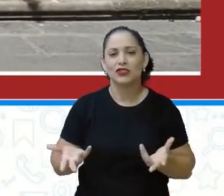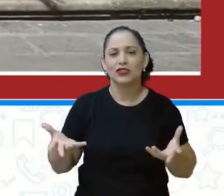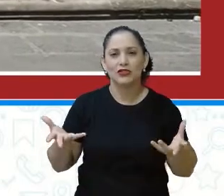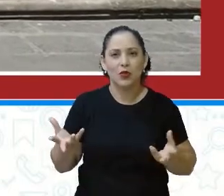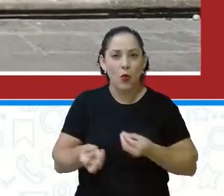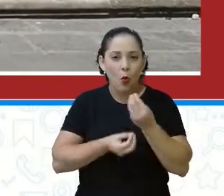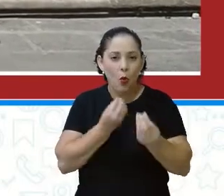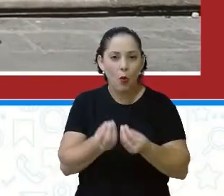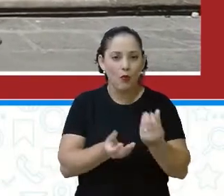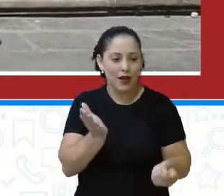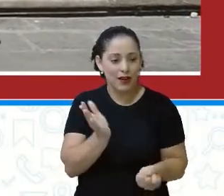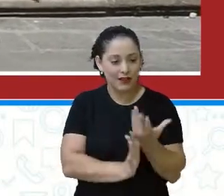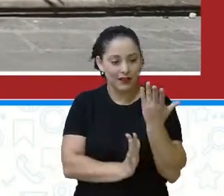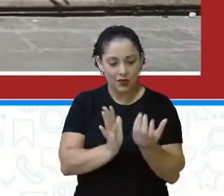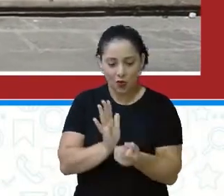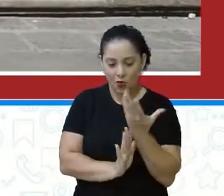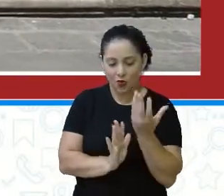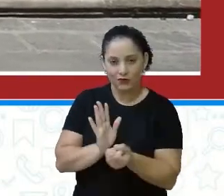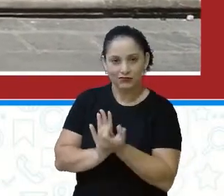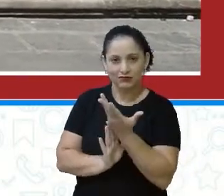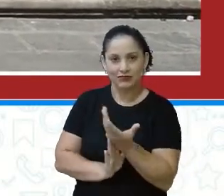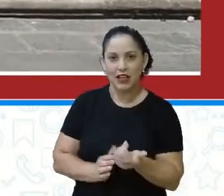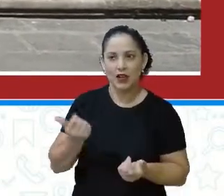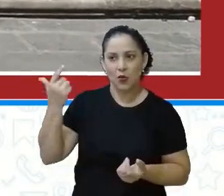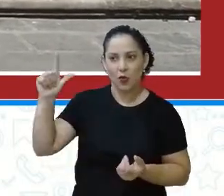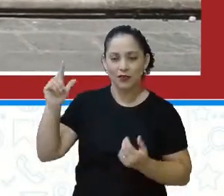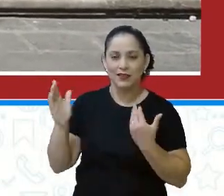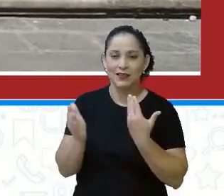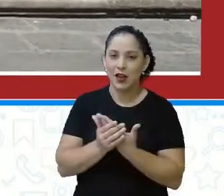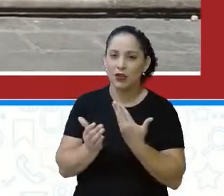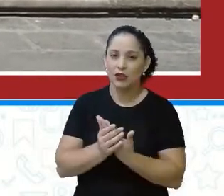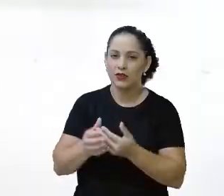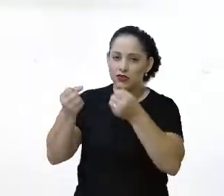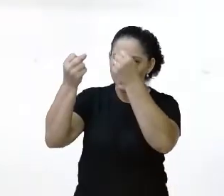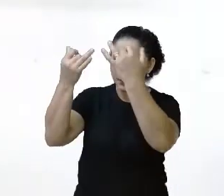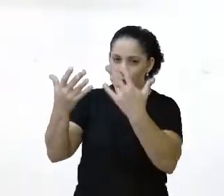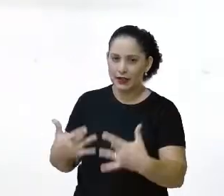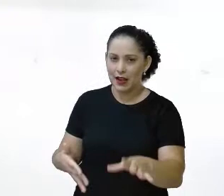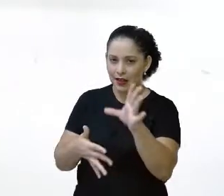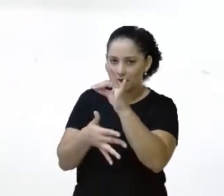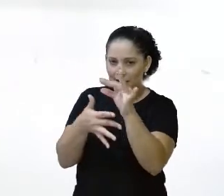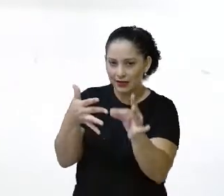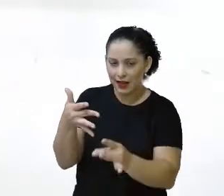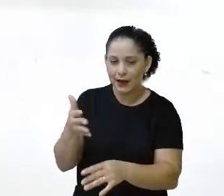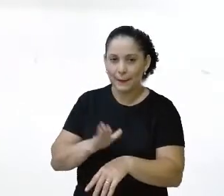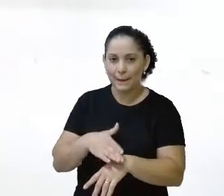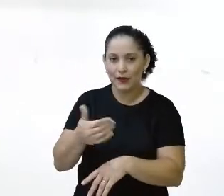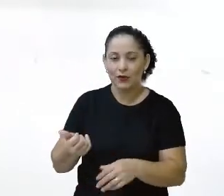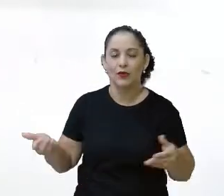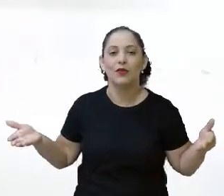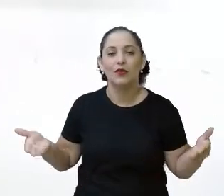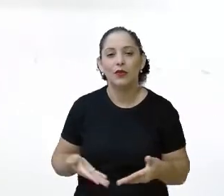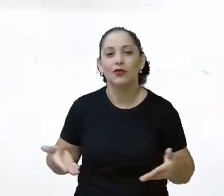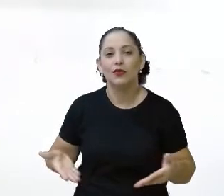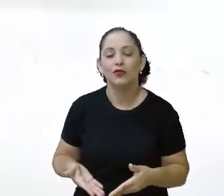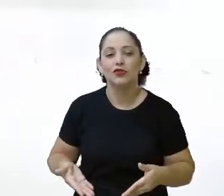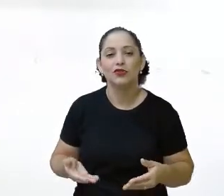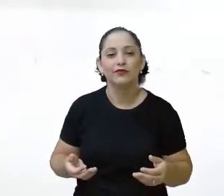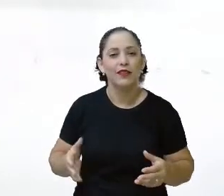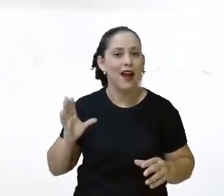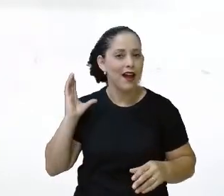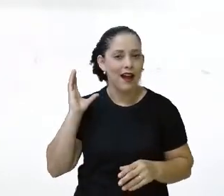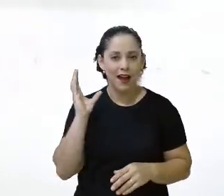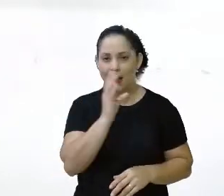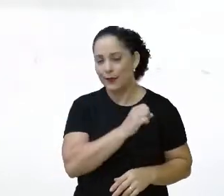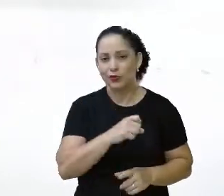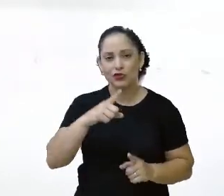ela surgiu. E em outras aulas, eu vou destrinchar um pouquinho mais sobre esse frevo. Hoje eu vou falar bem por alto, né, o tipo de